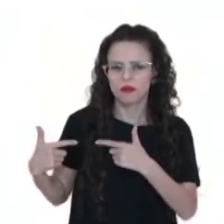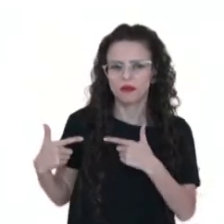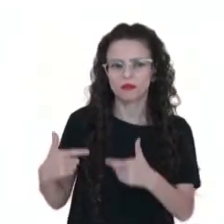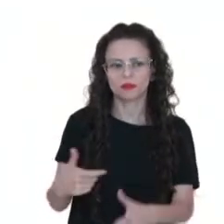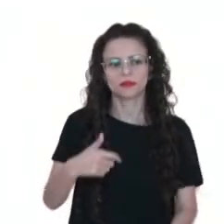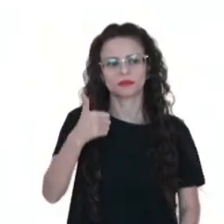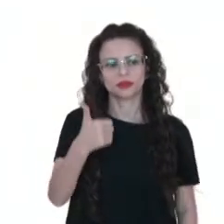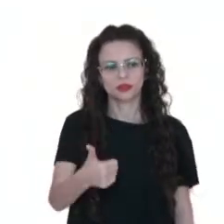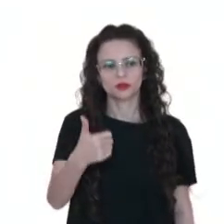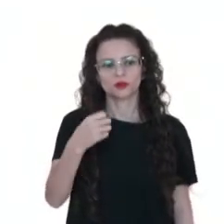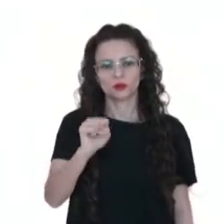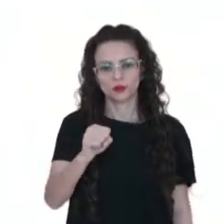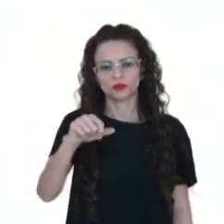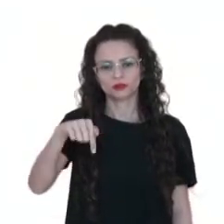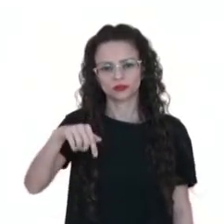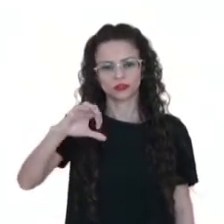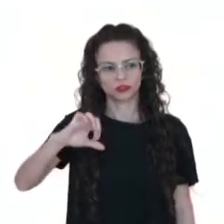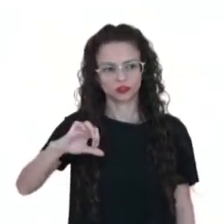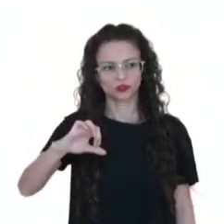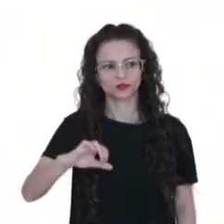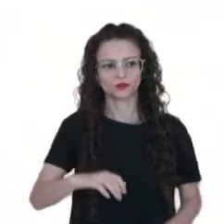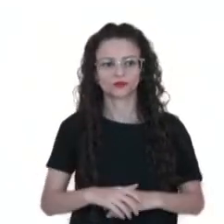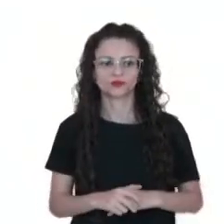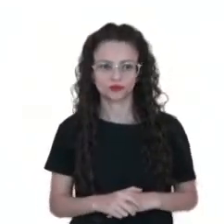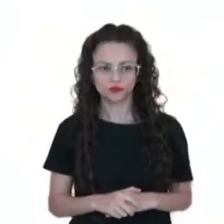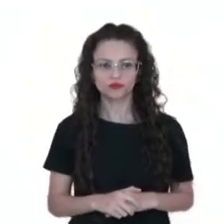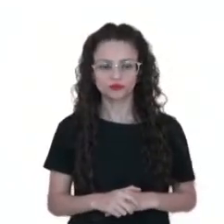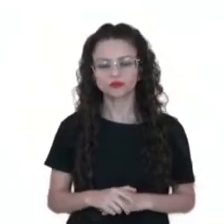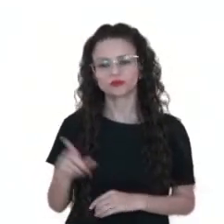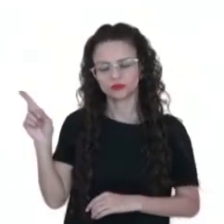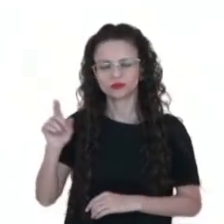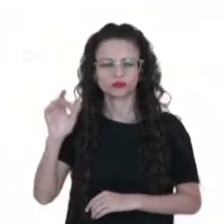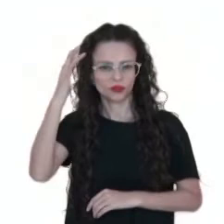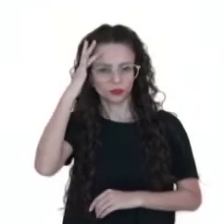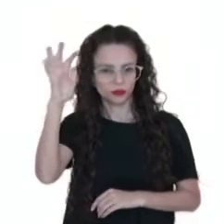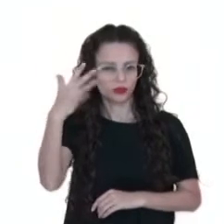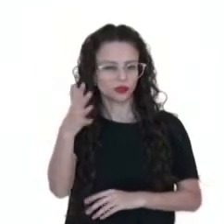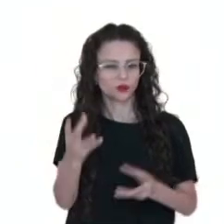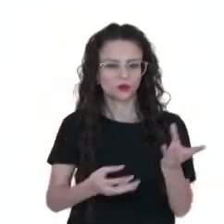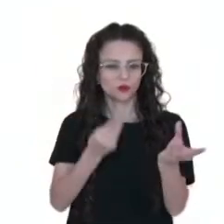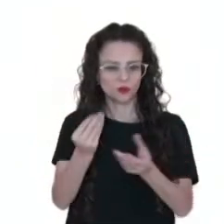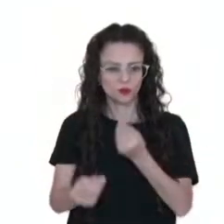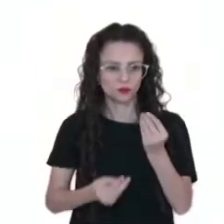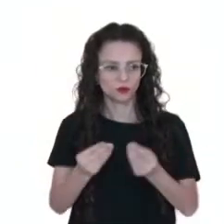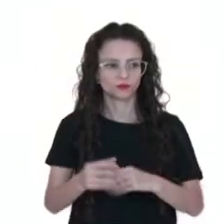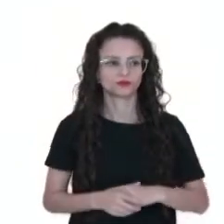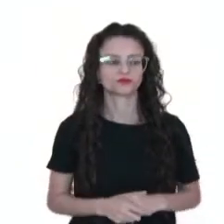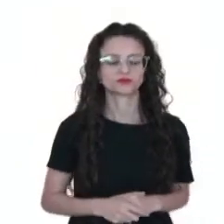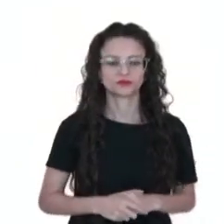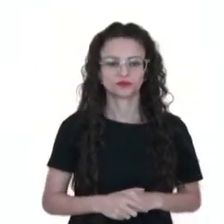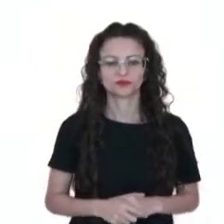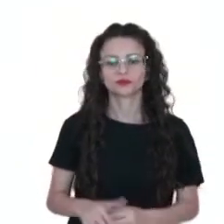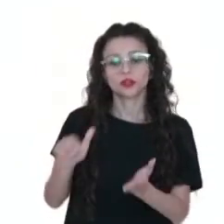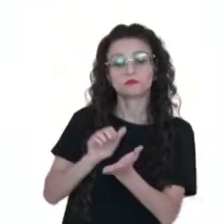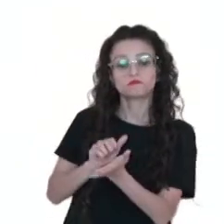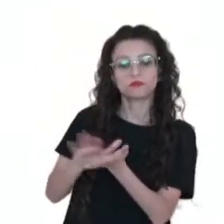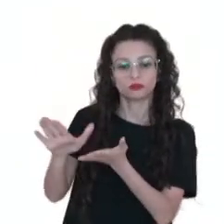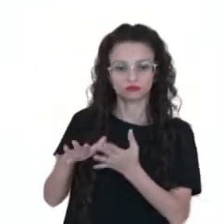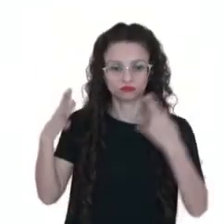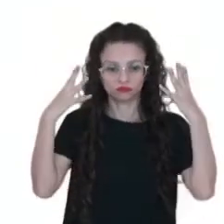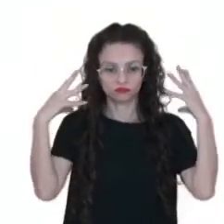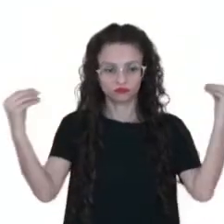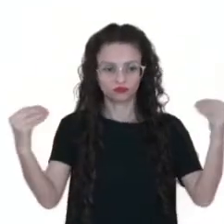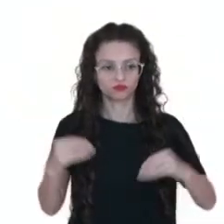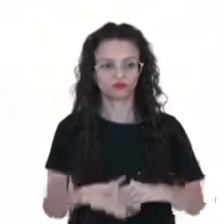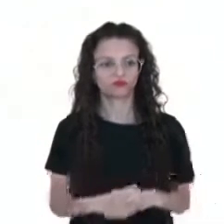em 1879, bem depois do que aconteceu, mas para ter uma noção de como que foi essa batalha de expulsão dos holandeses